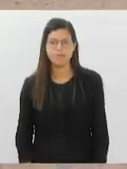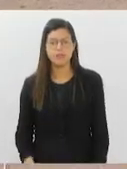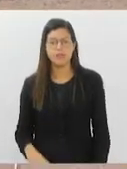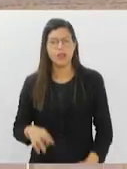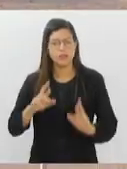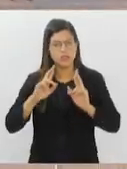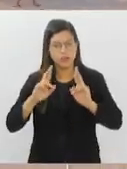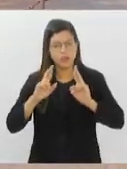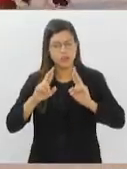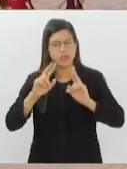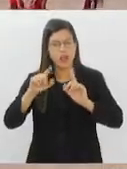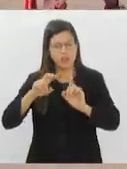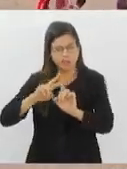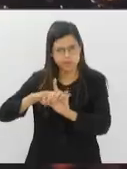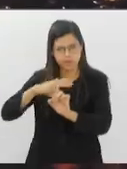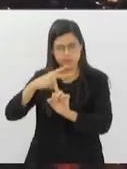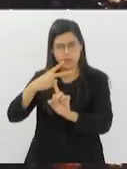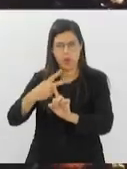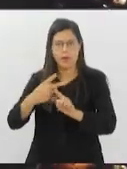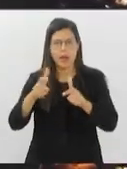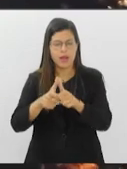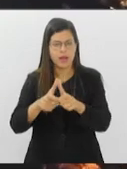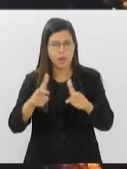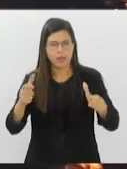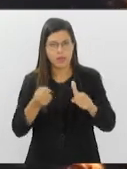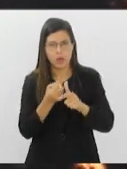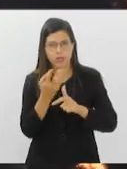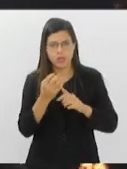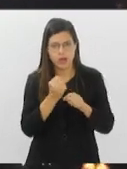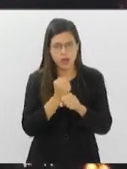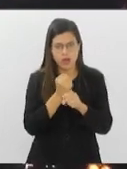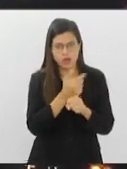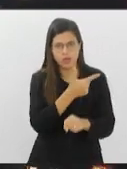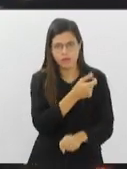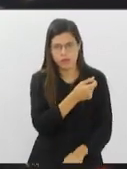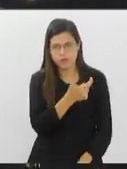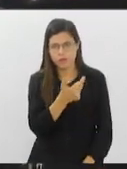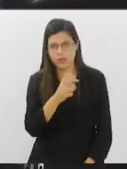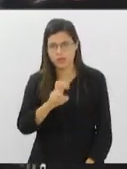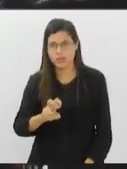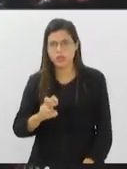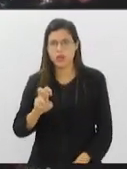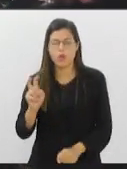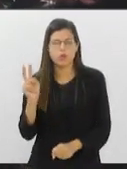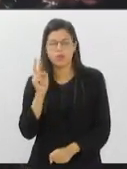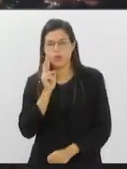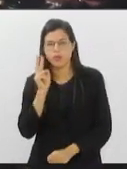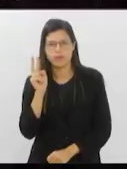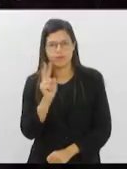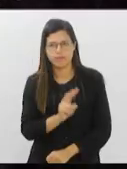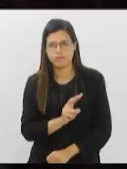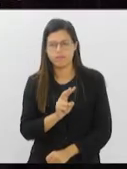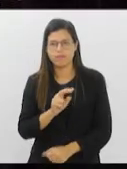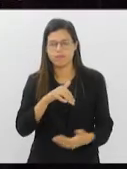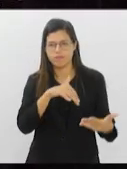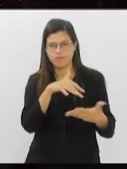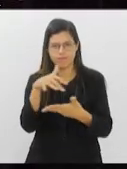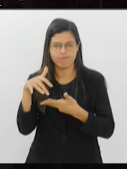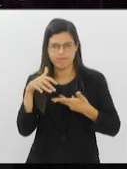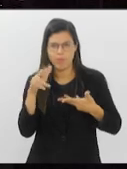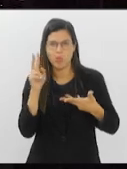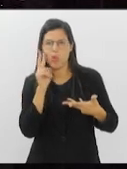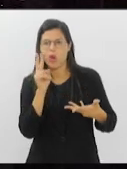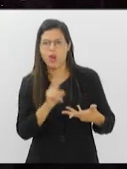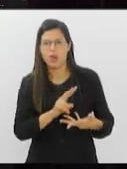é dobrar a aposta e ampliar essa quantidade em 2025, quando os olhos do mundo estarão focados na cidade, eleita capital